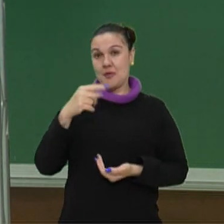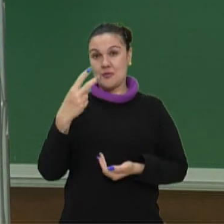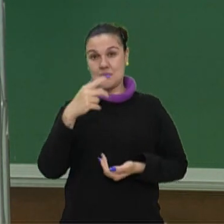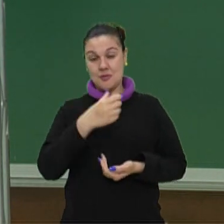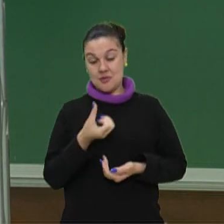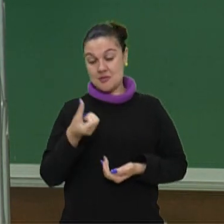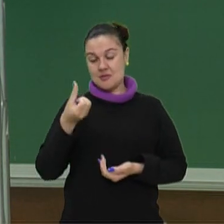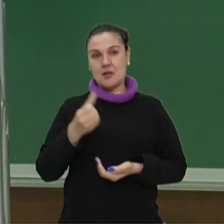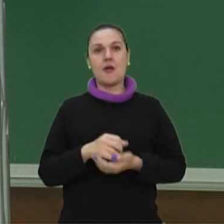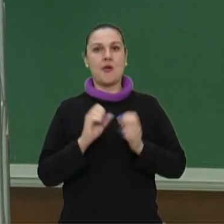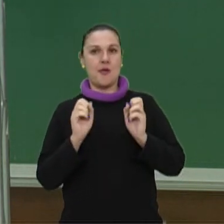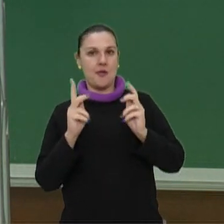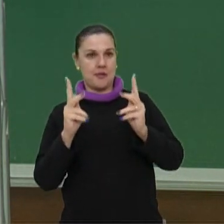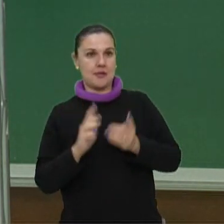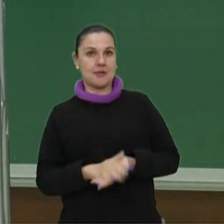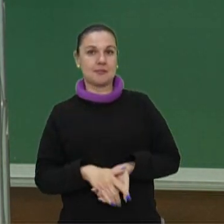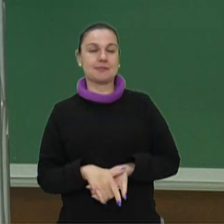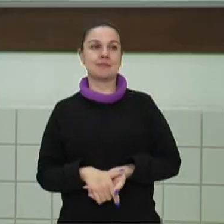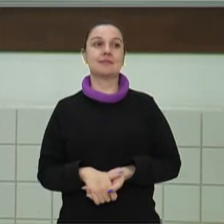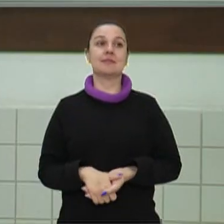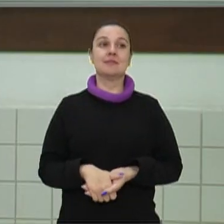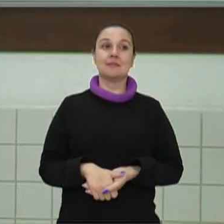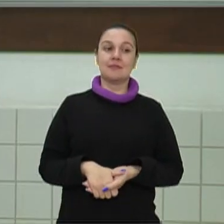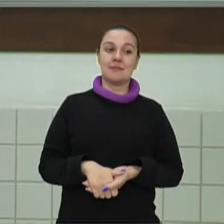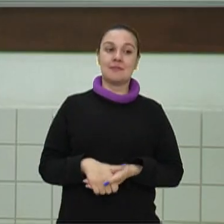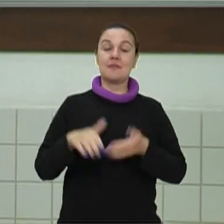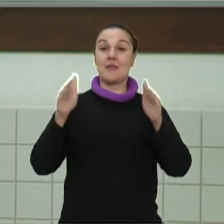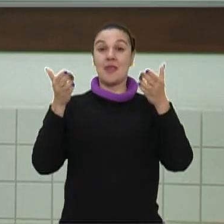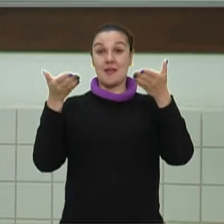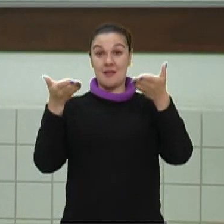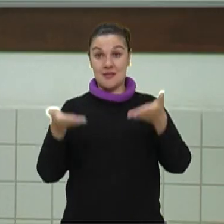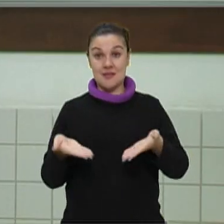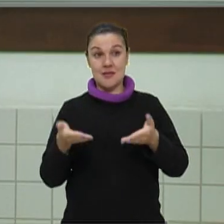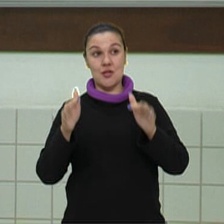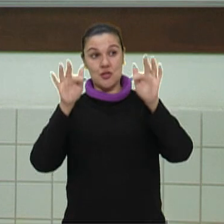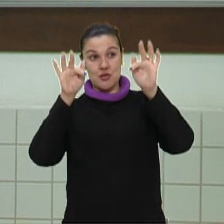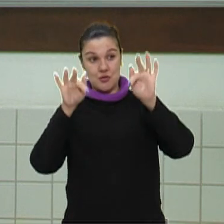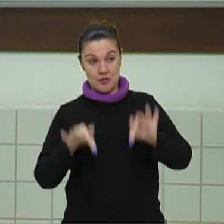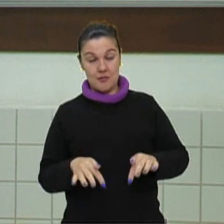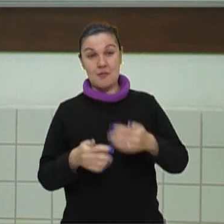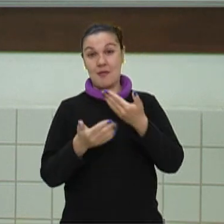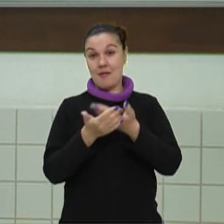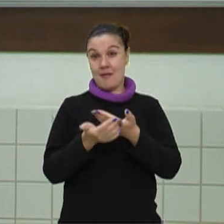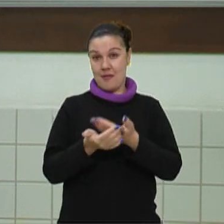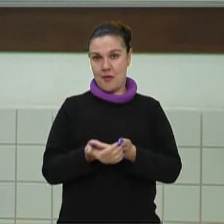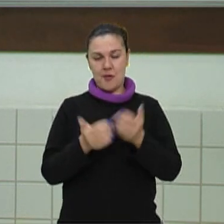as respostas. Ok? Beleza? Dessa forma, a gente finaliza mais uma